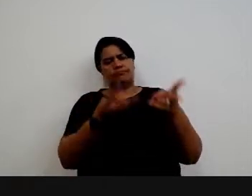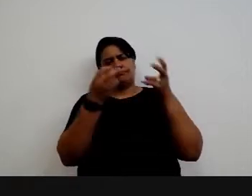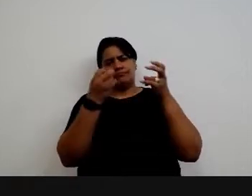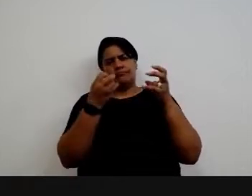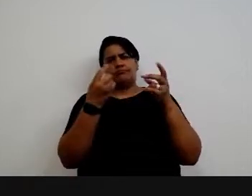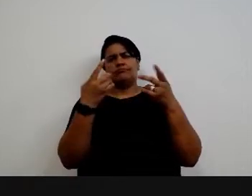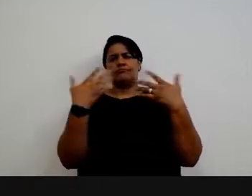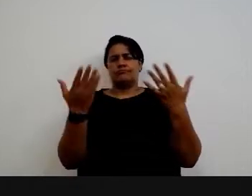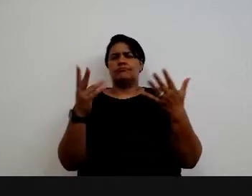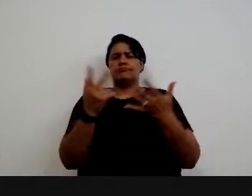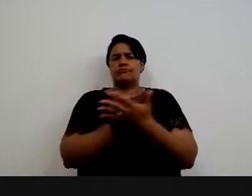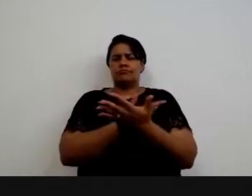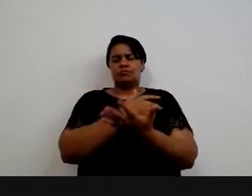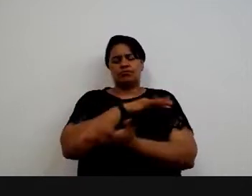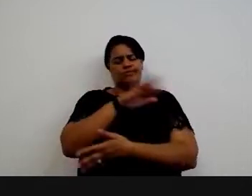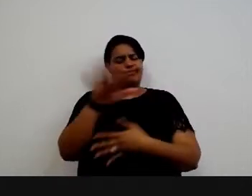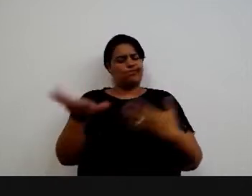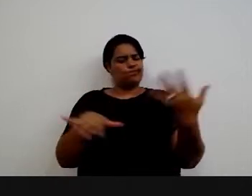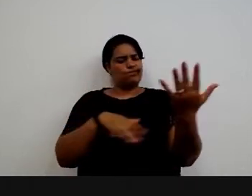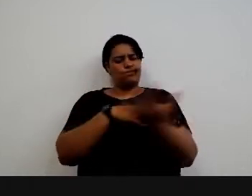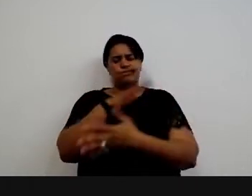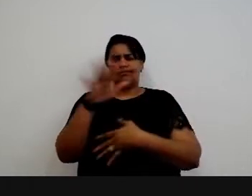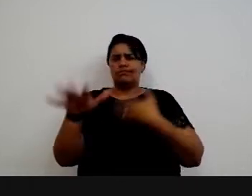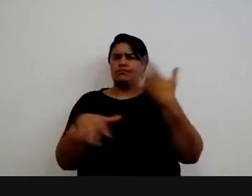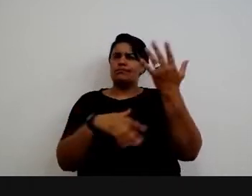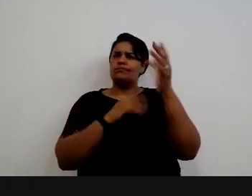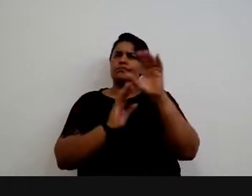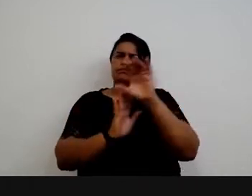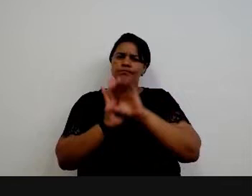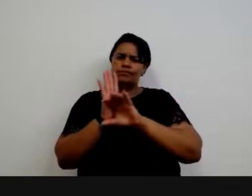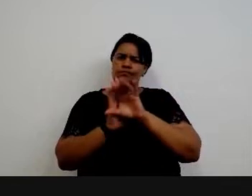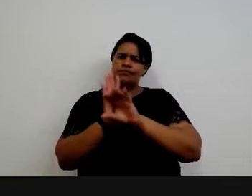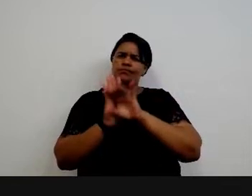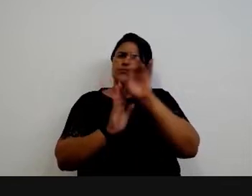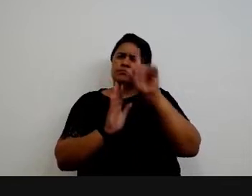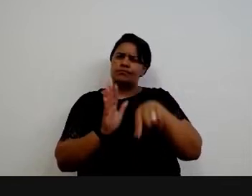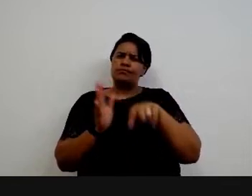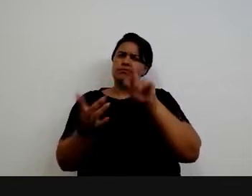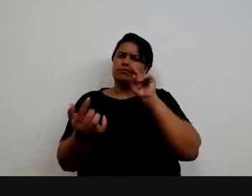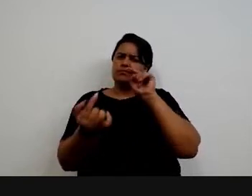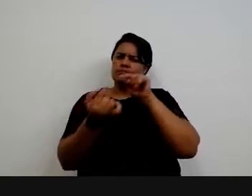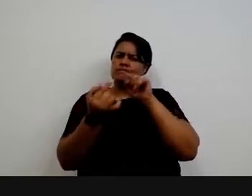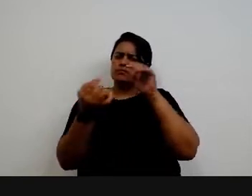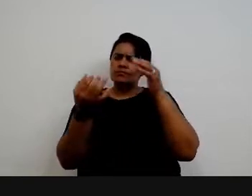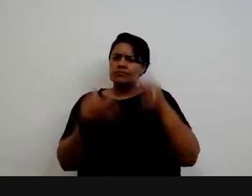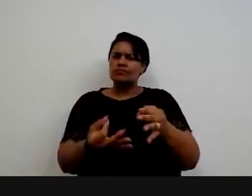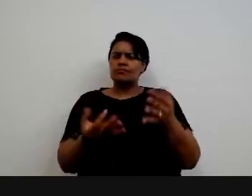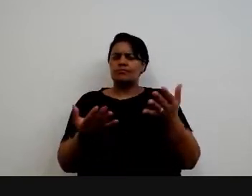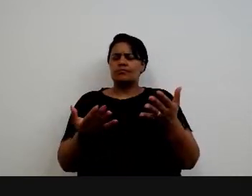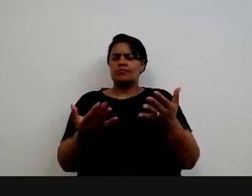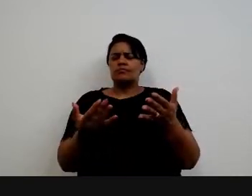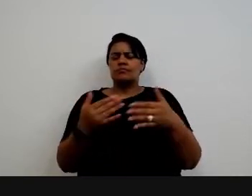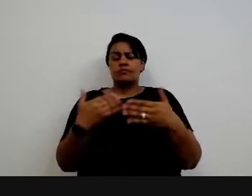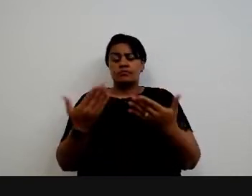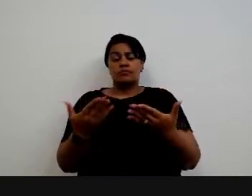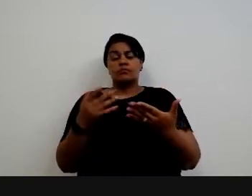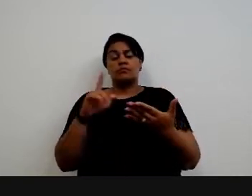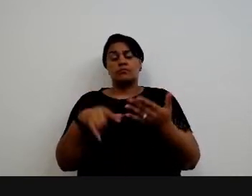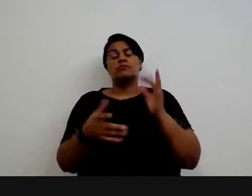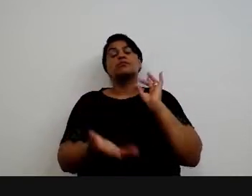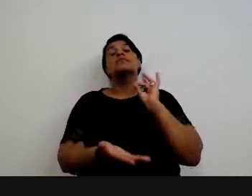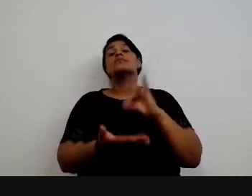nessa confusão, né, de conceitos e de funções. Né? Então, isso